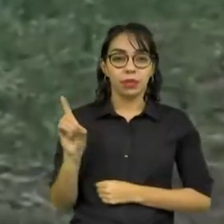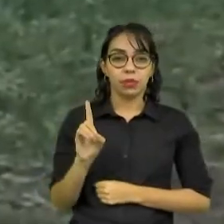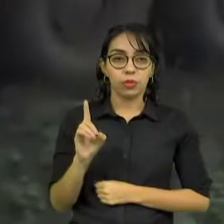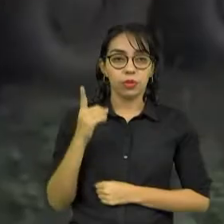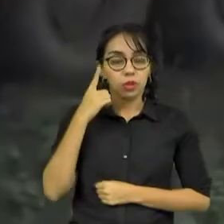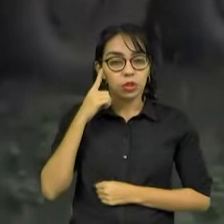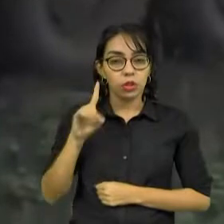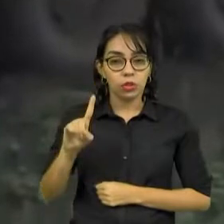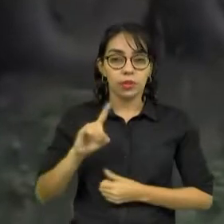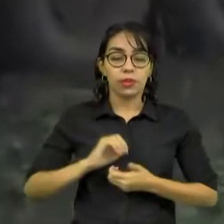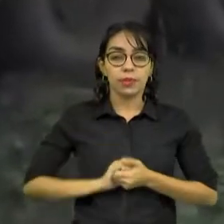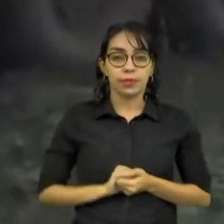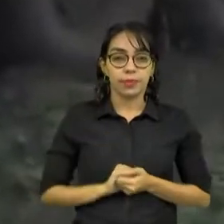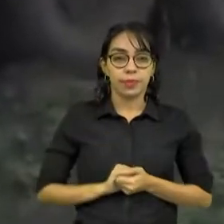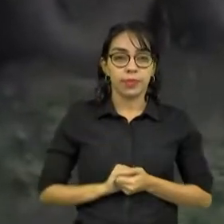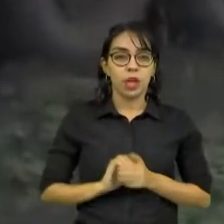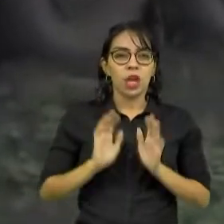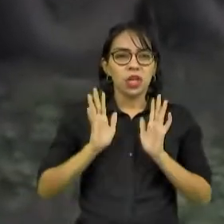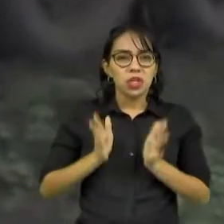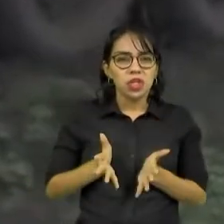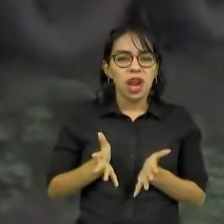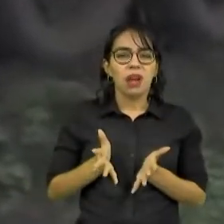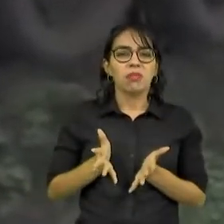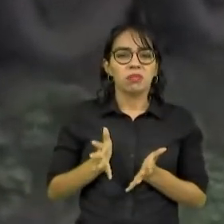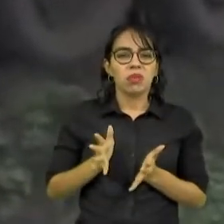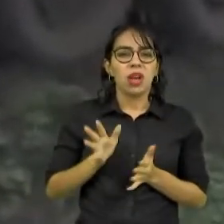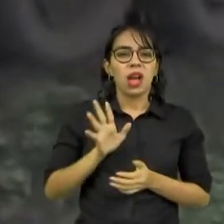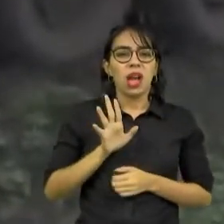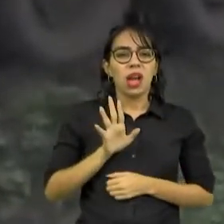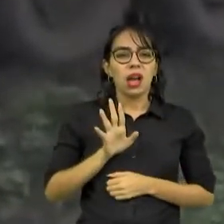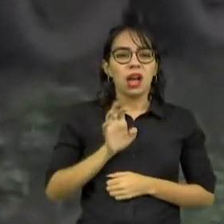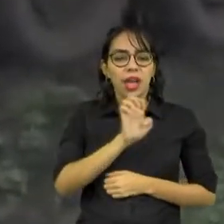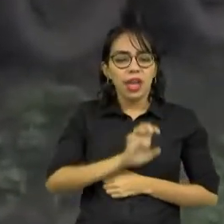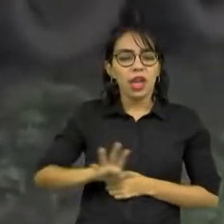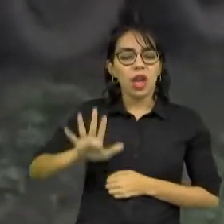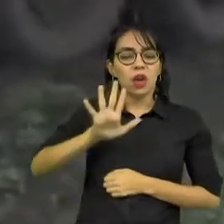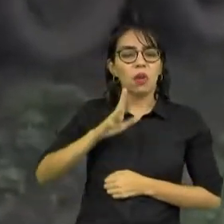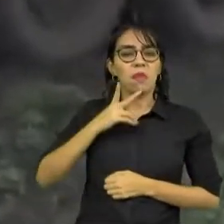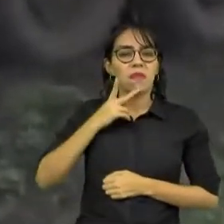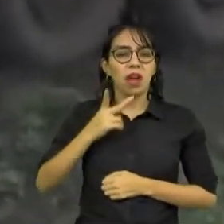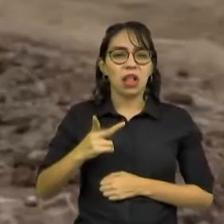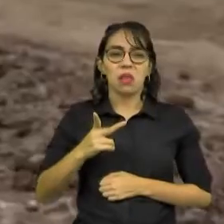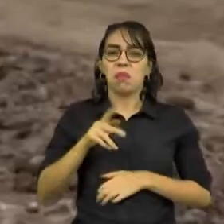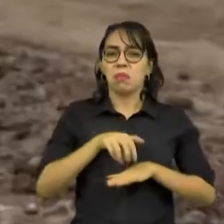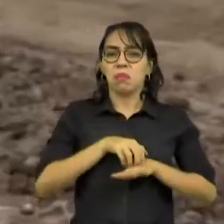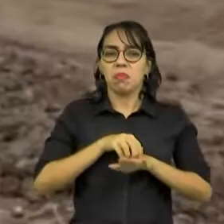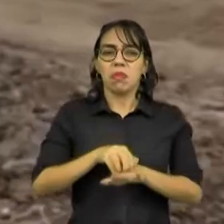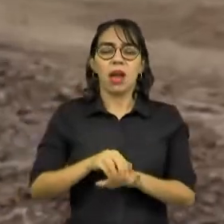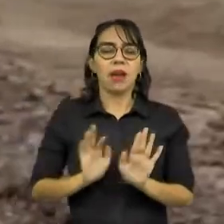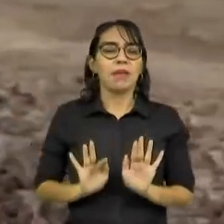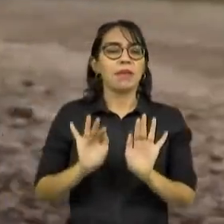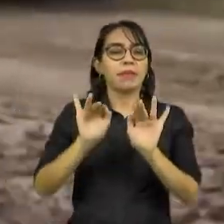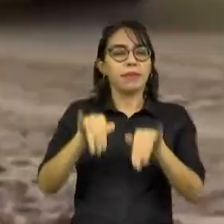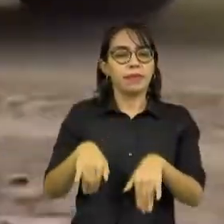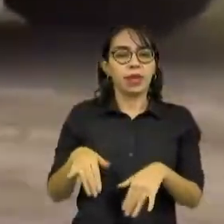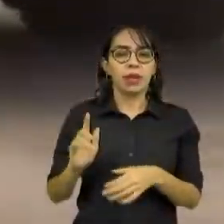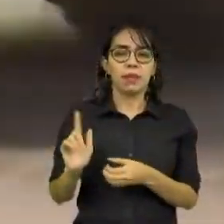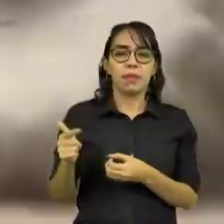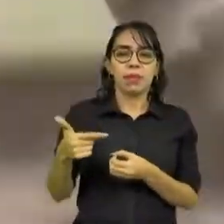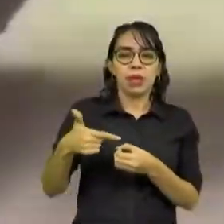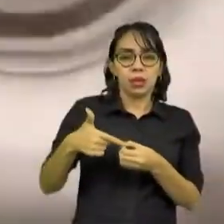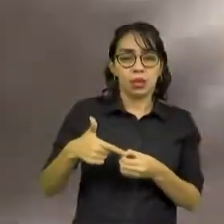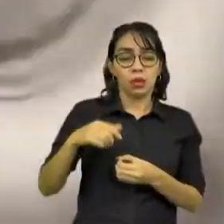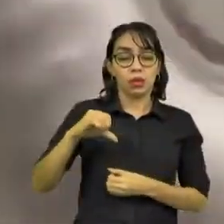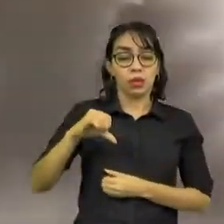embargos econômicos impostos principalmente pela União Europeia para a redução de importações de petróleo russo em cerca de 90%